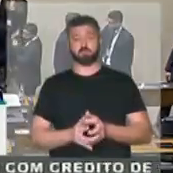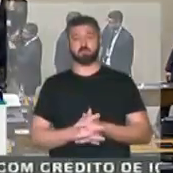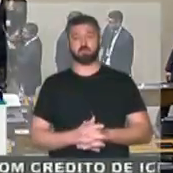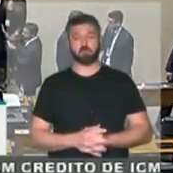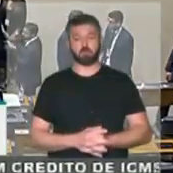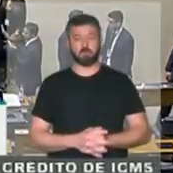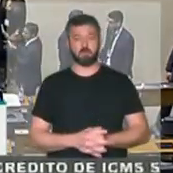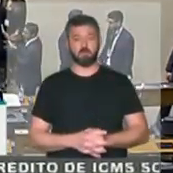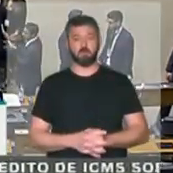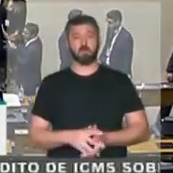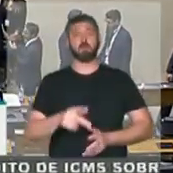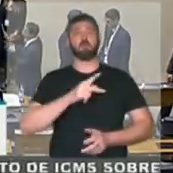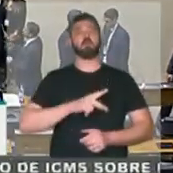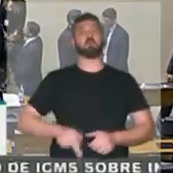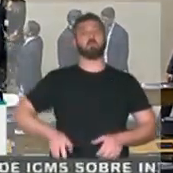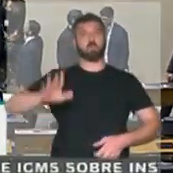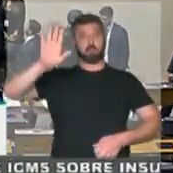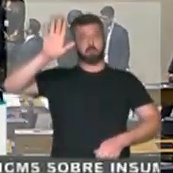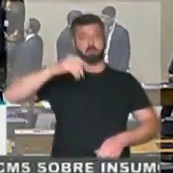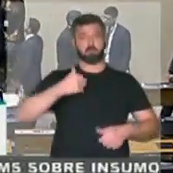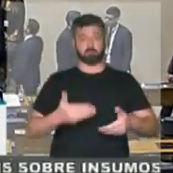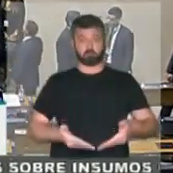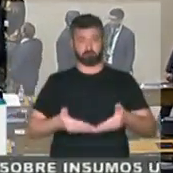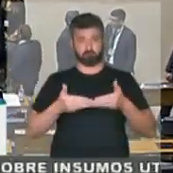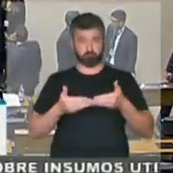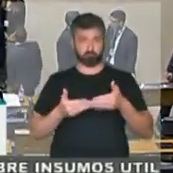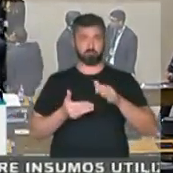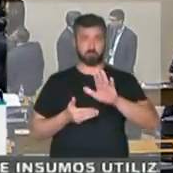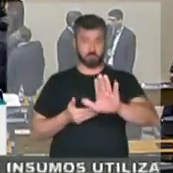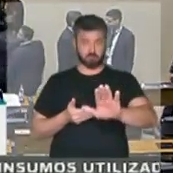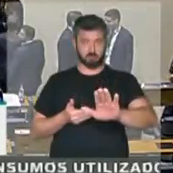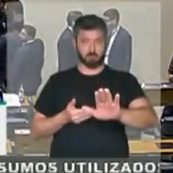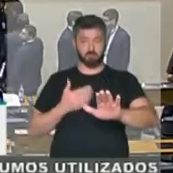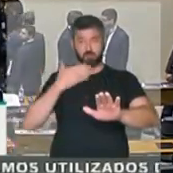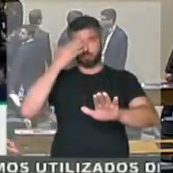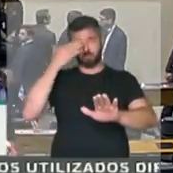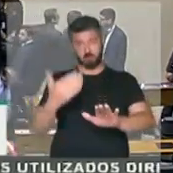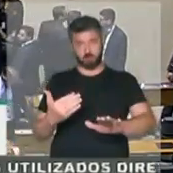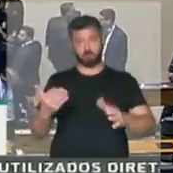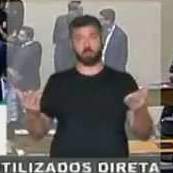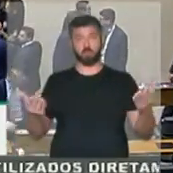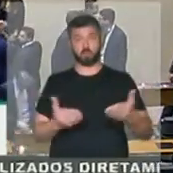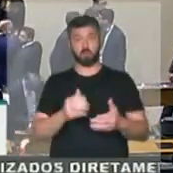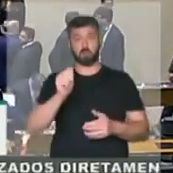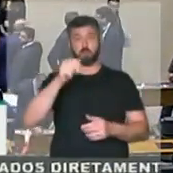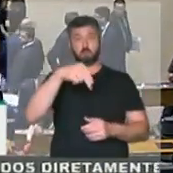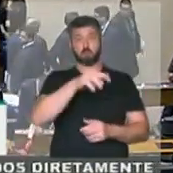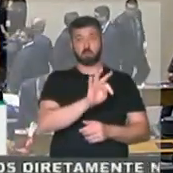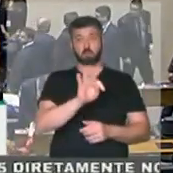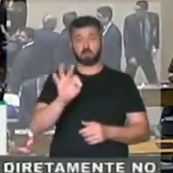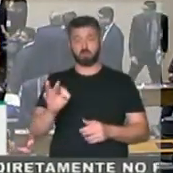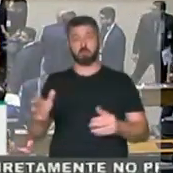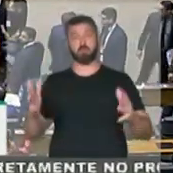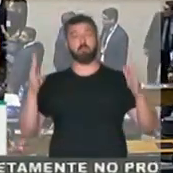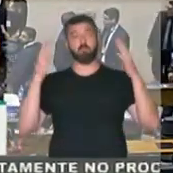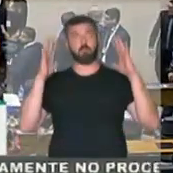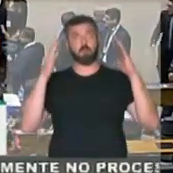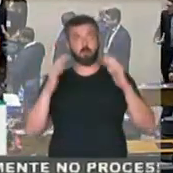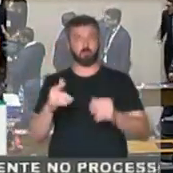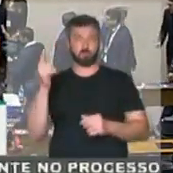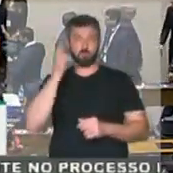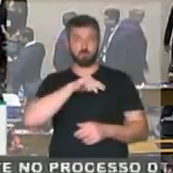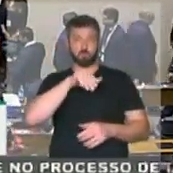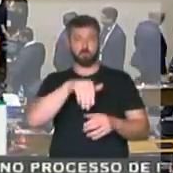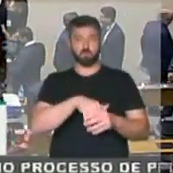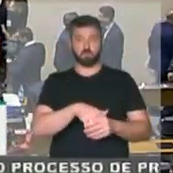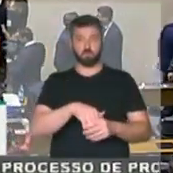Senhor presidente, quero só pedir licença a Vossa Excelência para fazer um agradecimento. Hoje a NTT finalmente